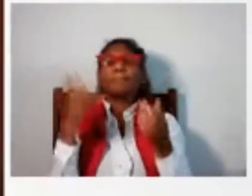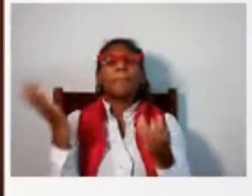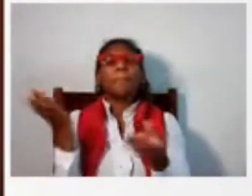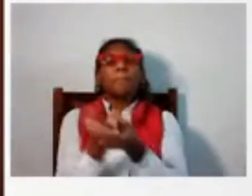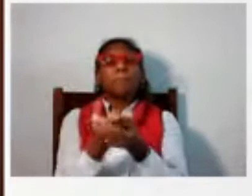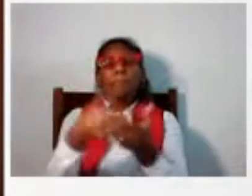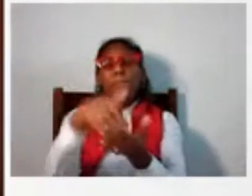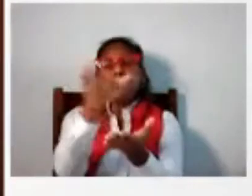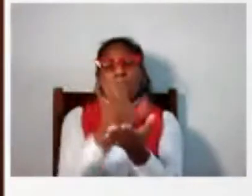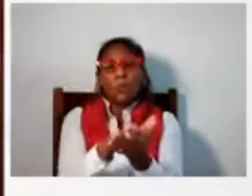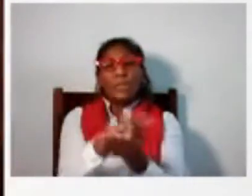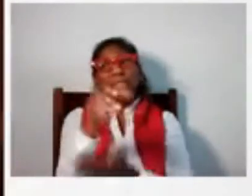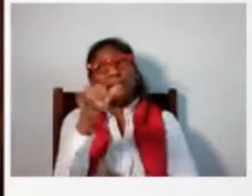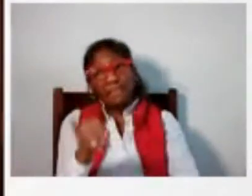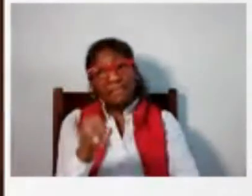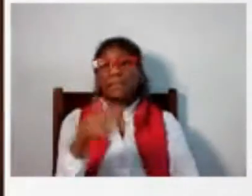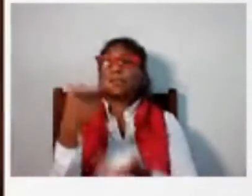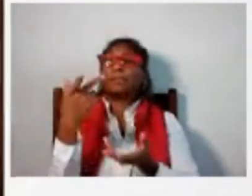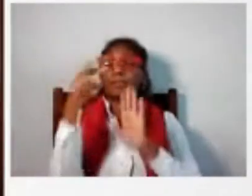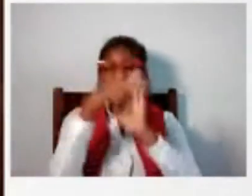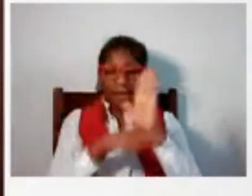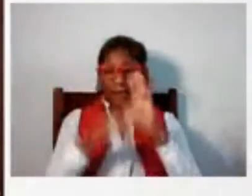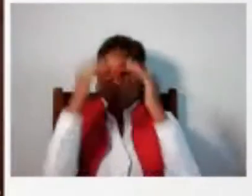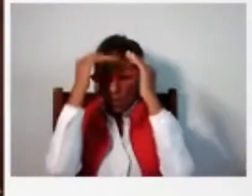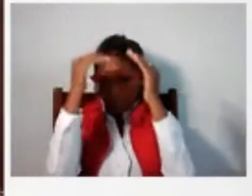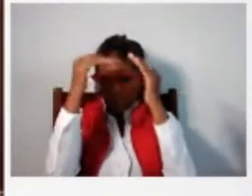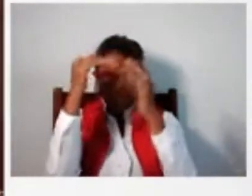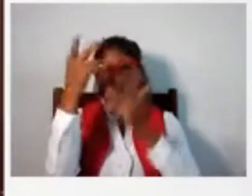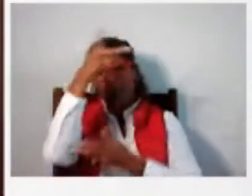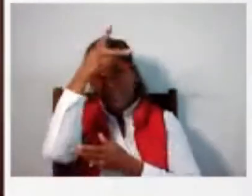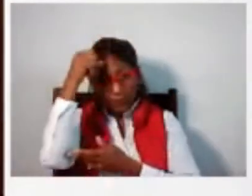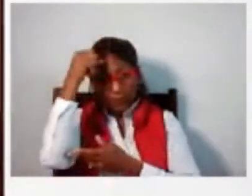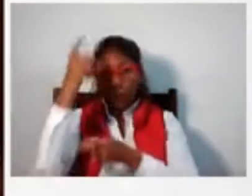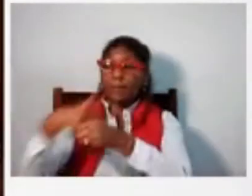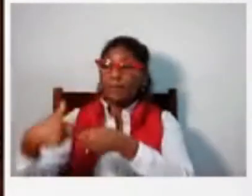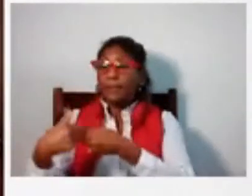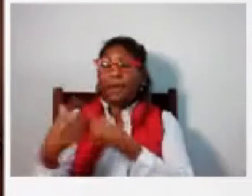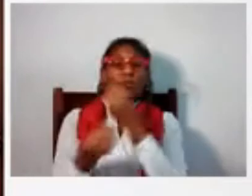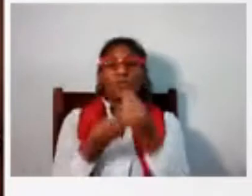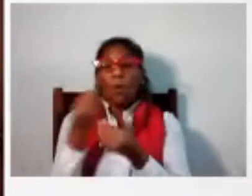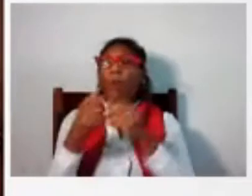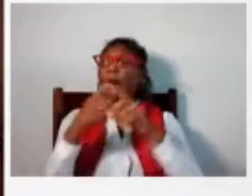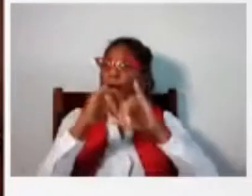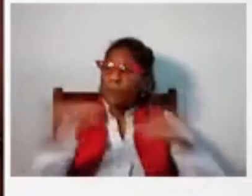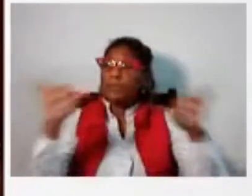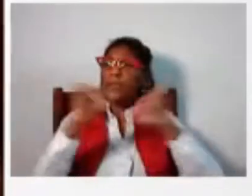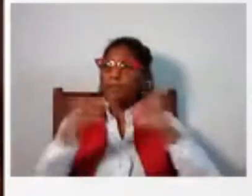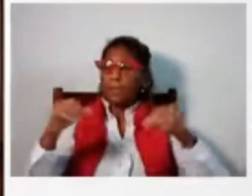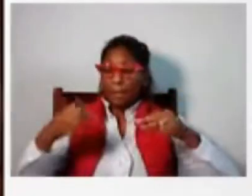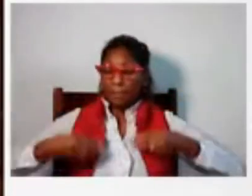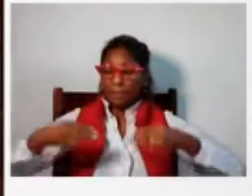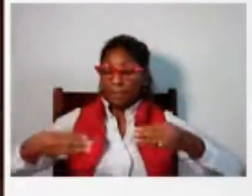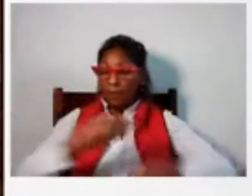às prefeituras que seguirem desobedecendo os critérios do distanciamento após as notificações feitas pelo Ministério